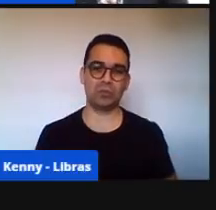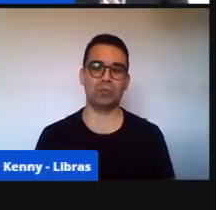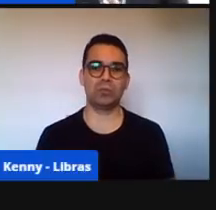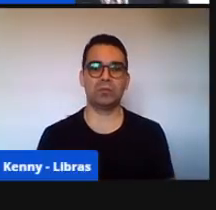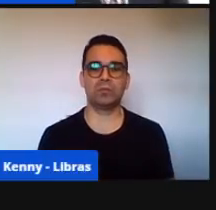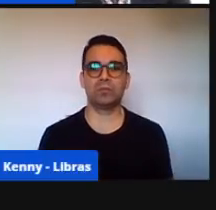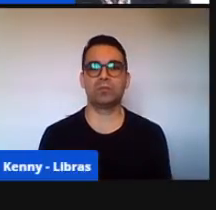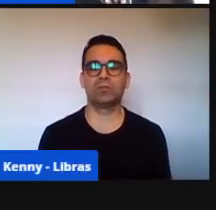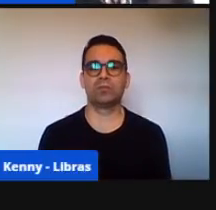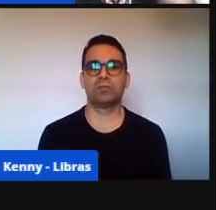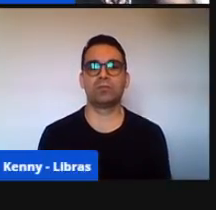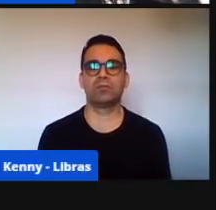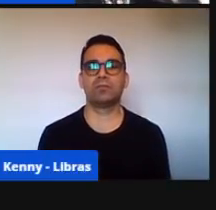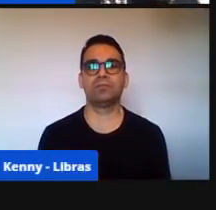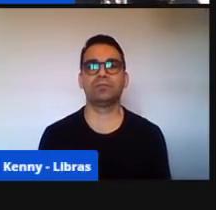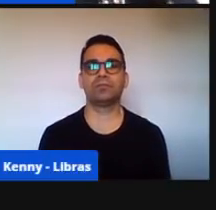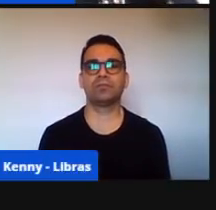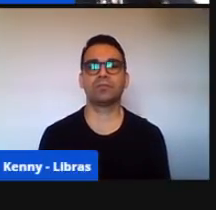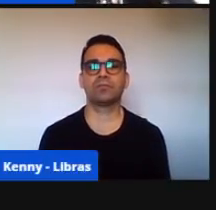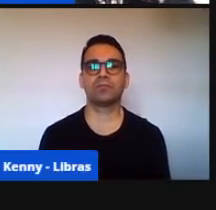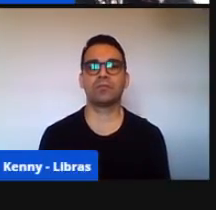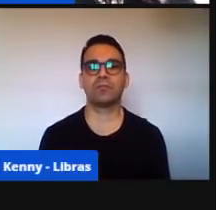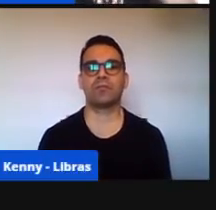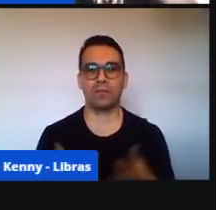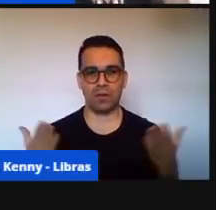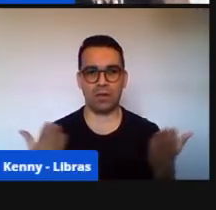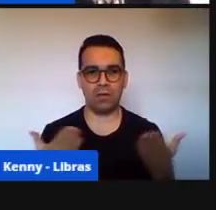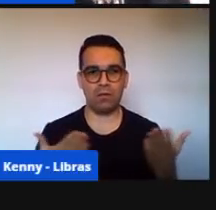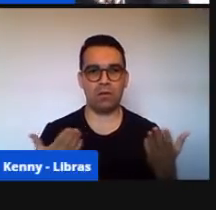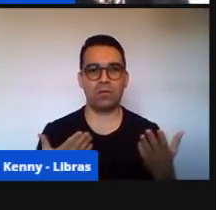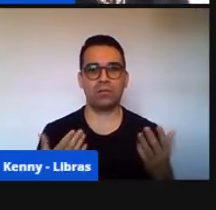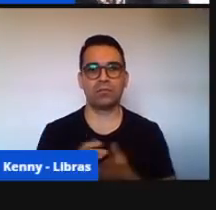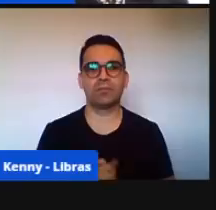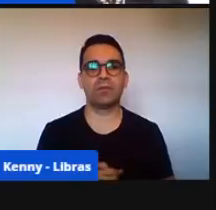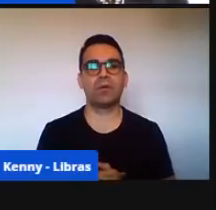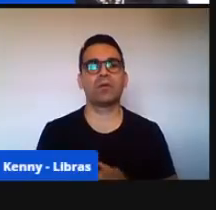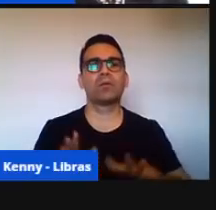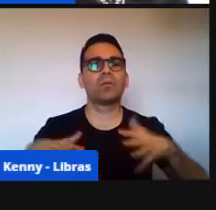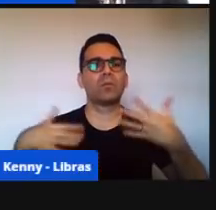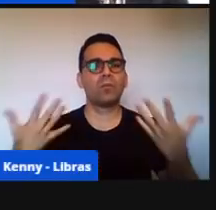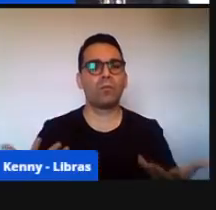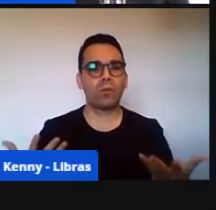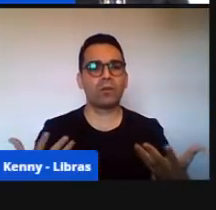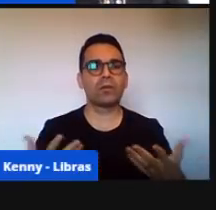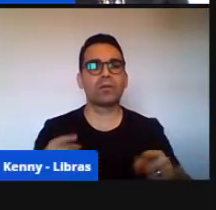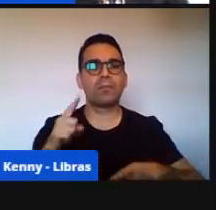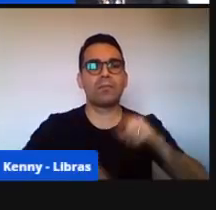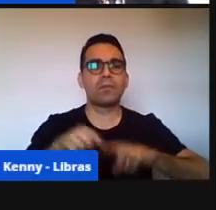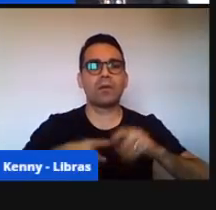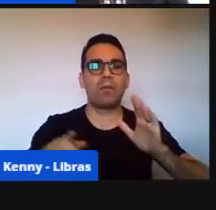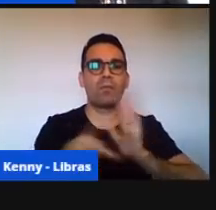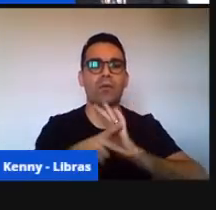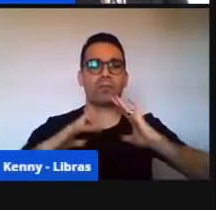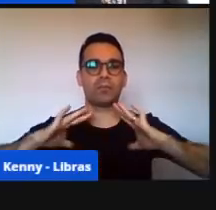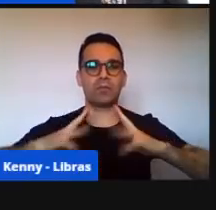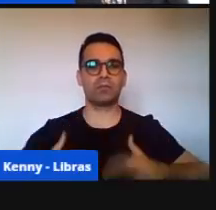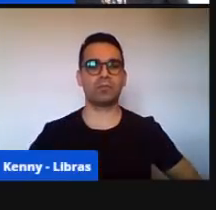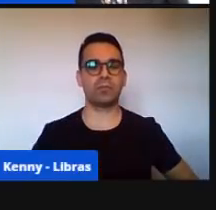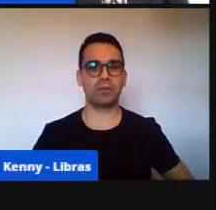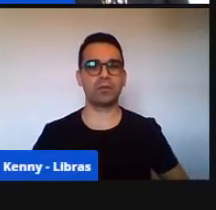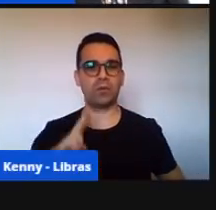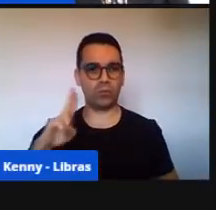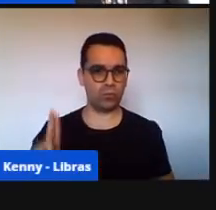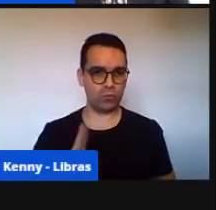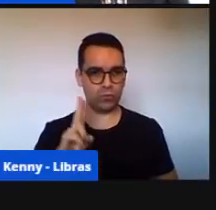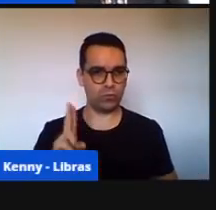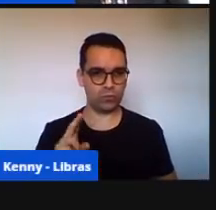higienização, limpeza, higienização de bancadas, de utensílios, do